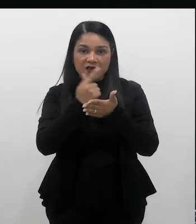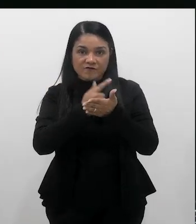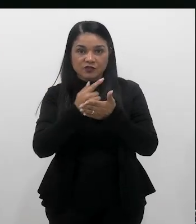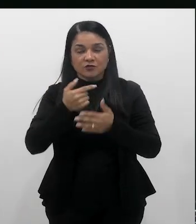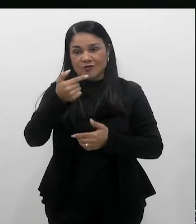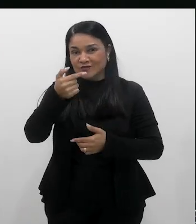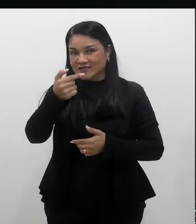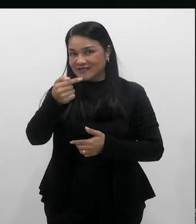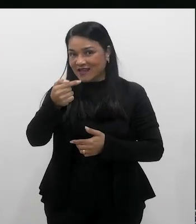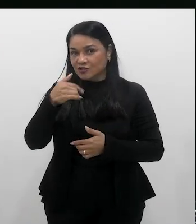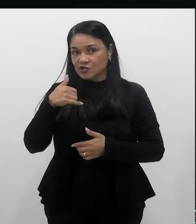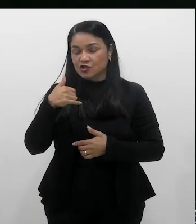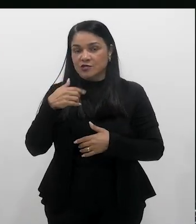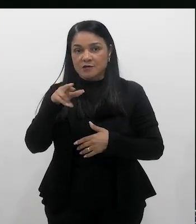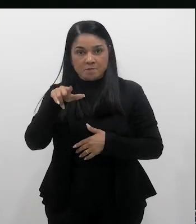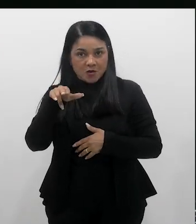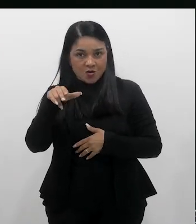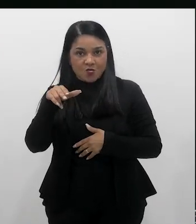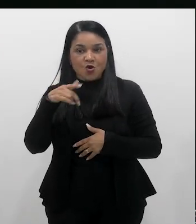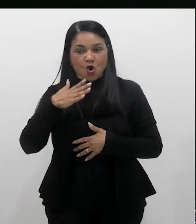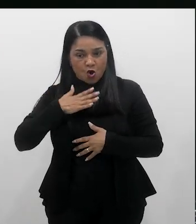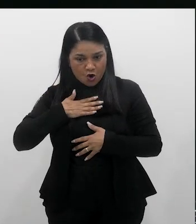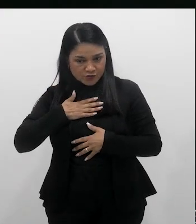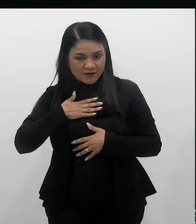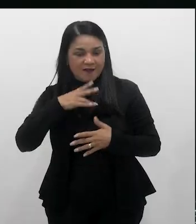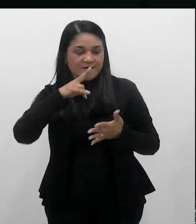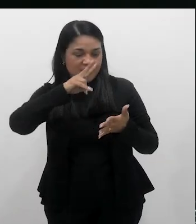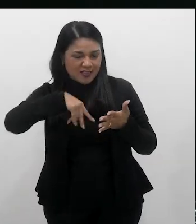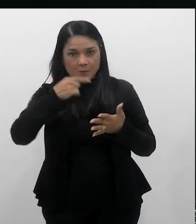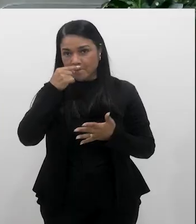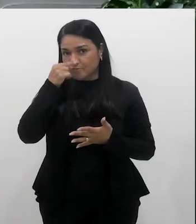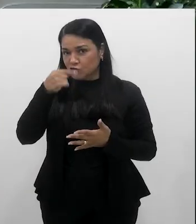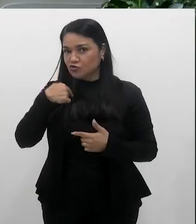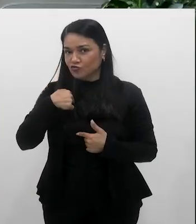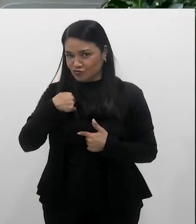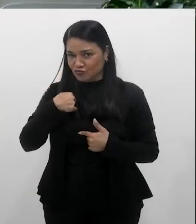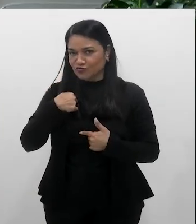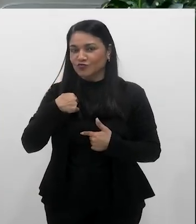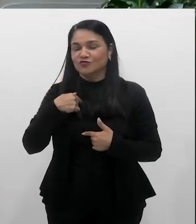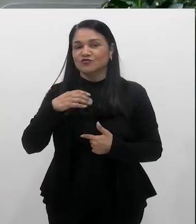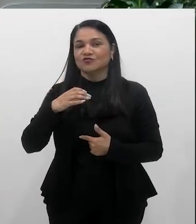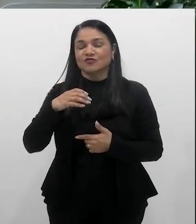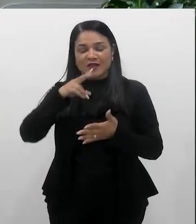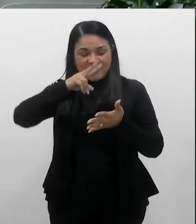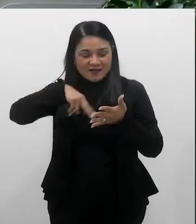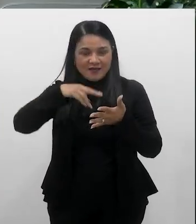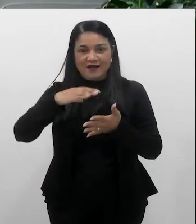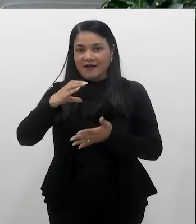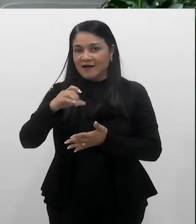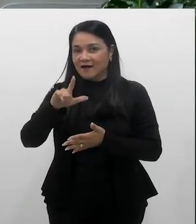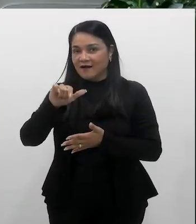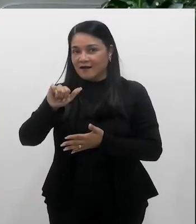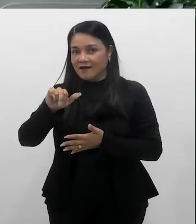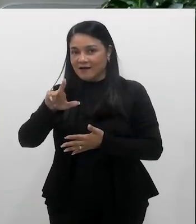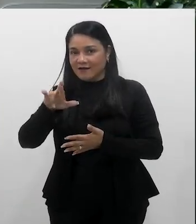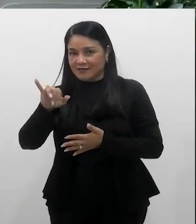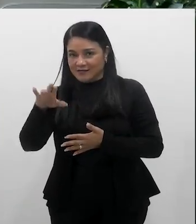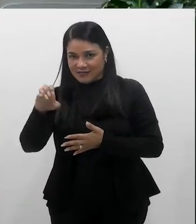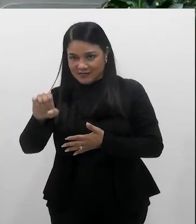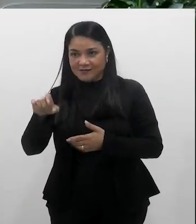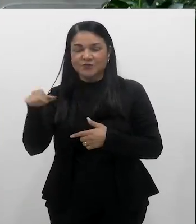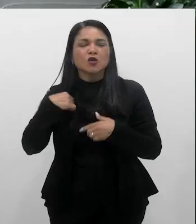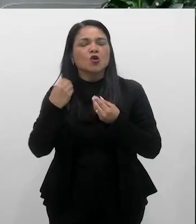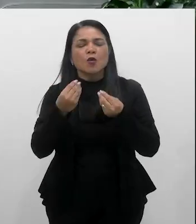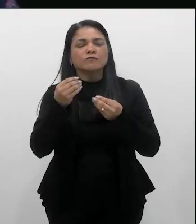mas era aquele moleque metido a besta, de gostar de ler, Clarice Lispector. E você foi descobrindo a literatura